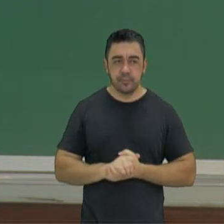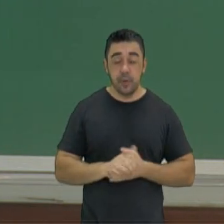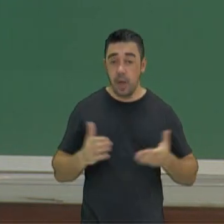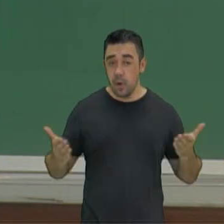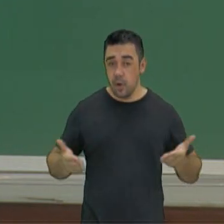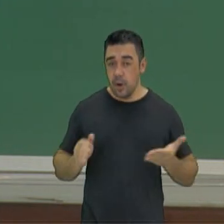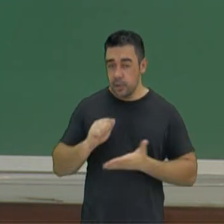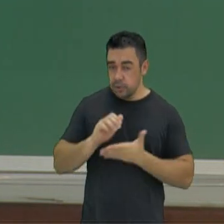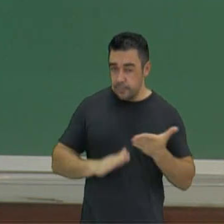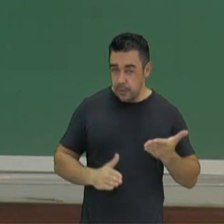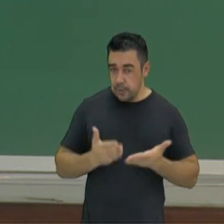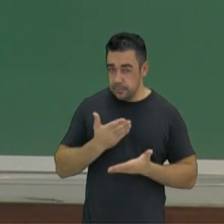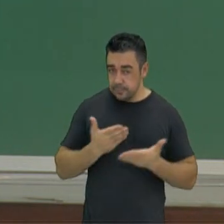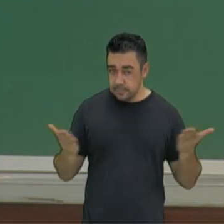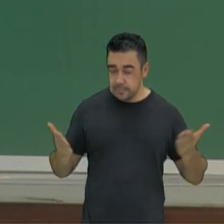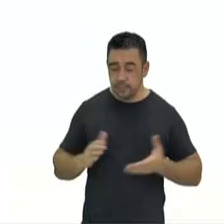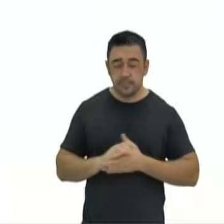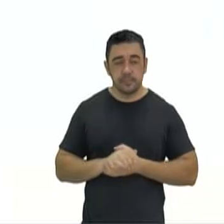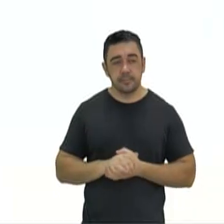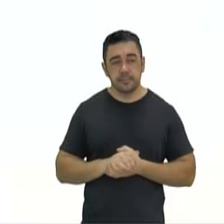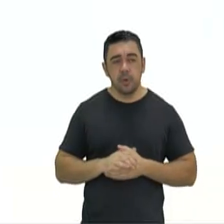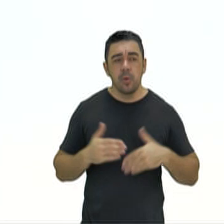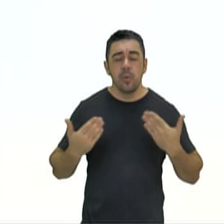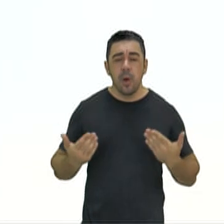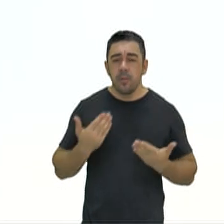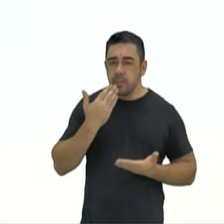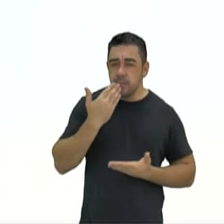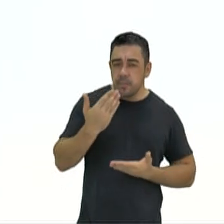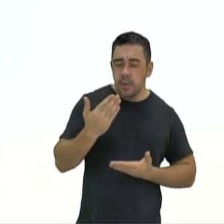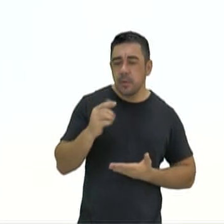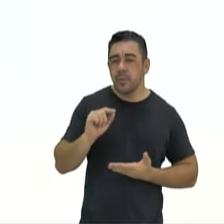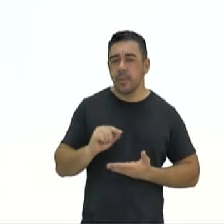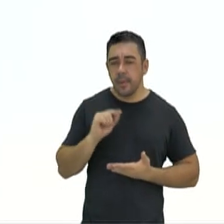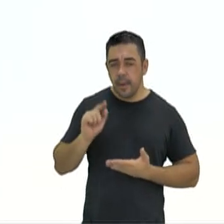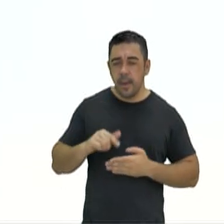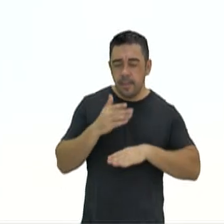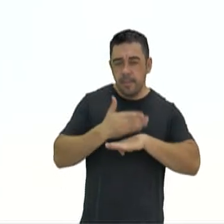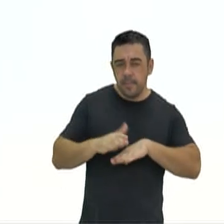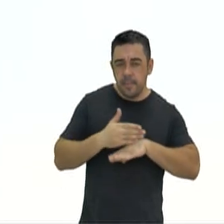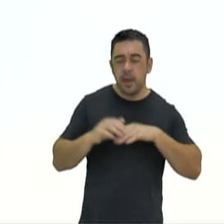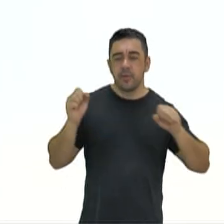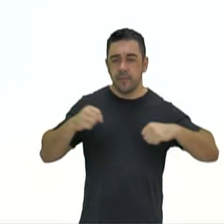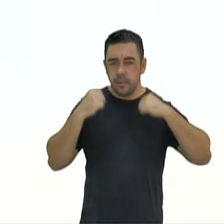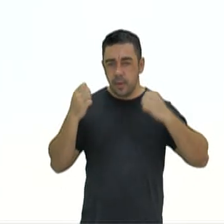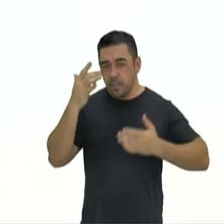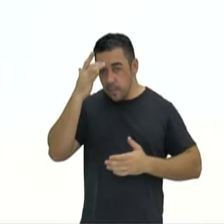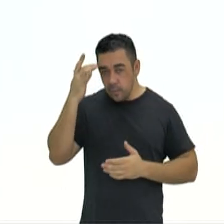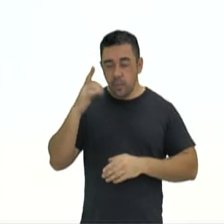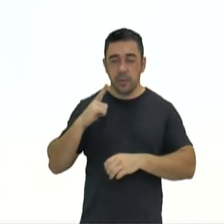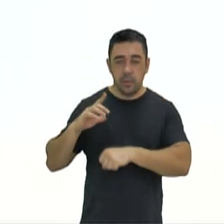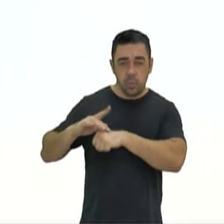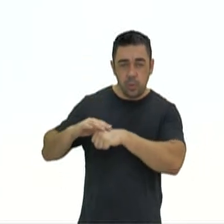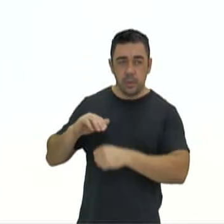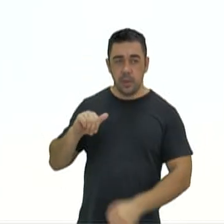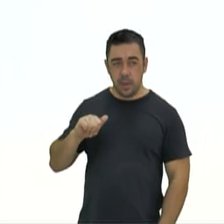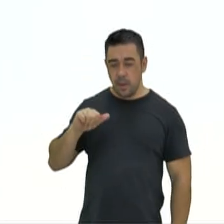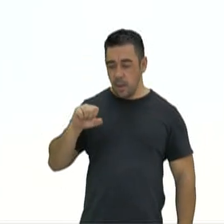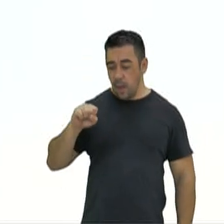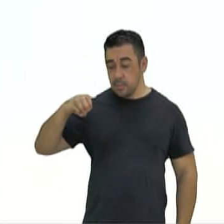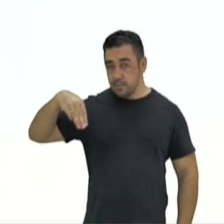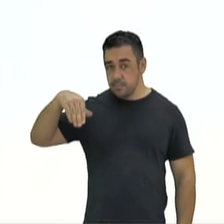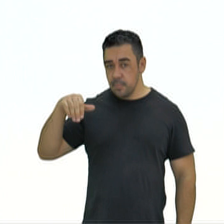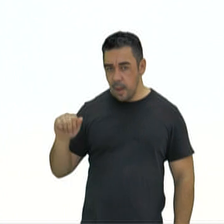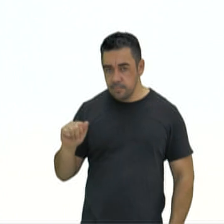Chegamos a uma outra atividade. Qual é a indicação para a prática de exercícios físicos por pessoas com asma?